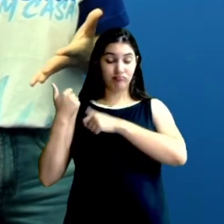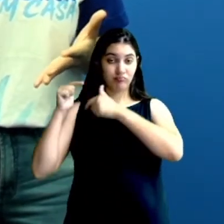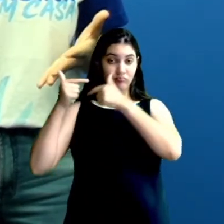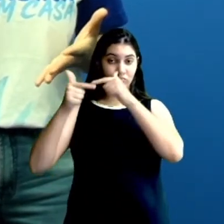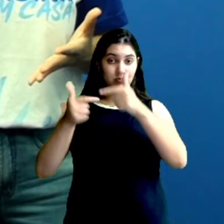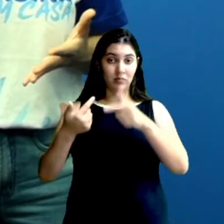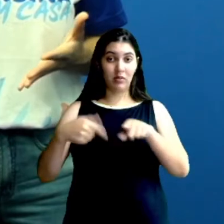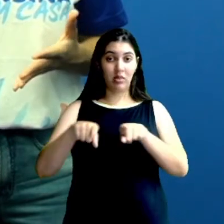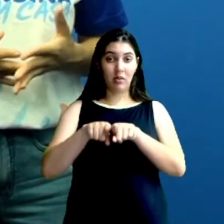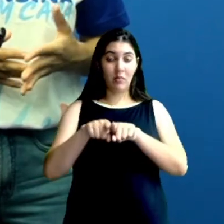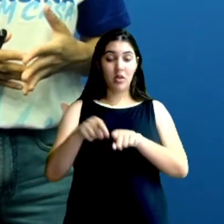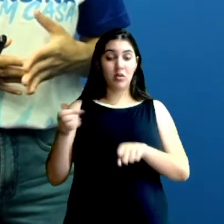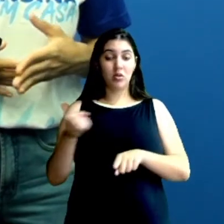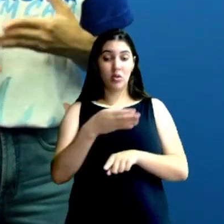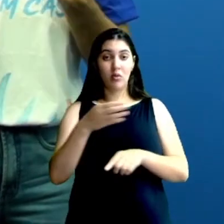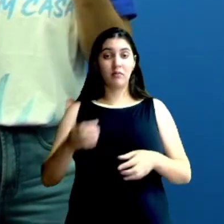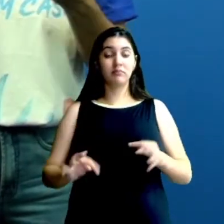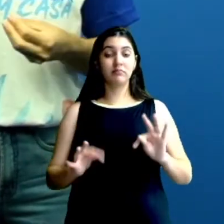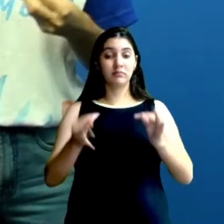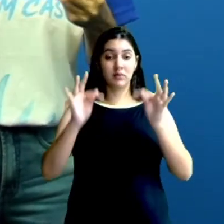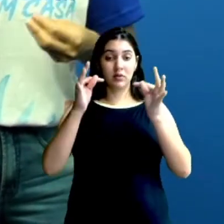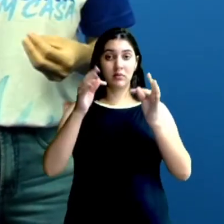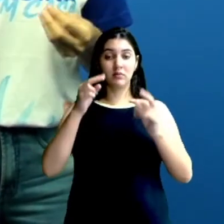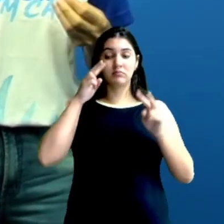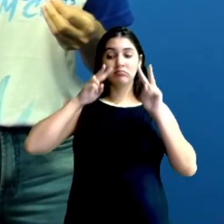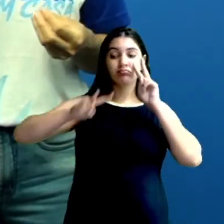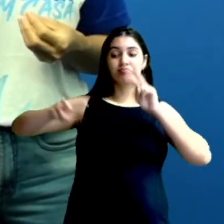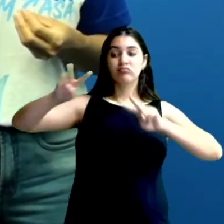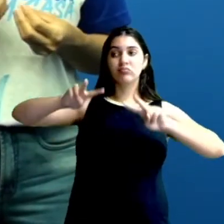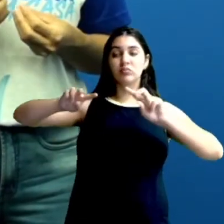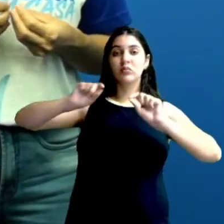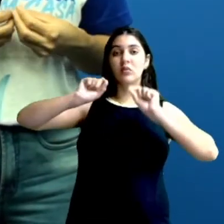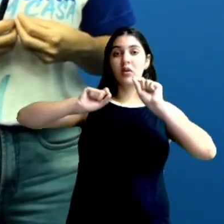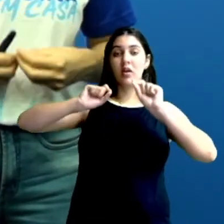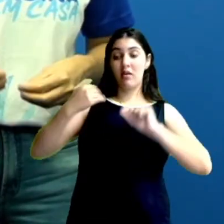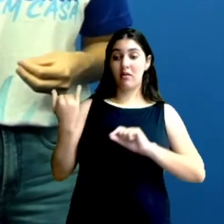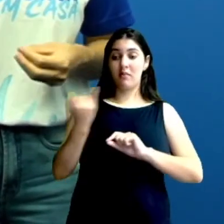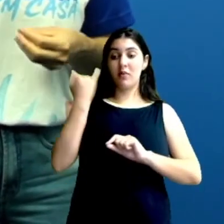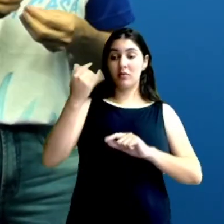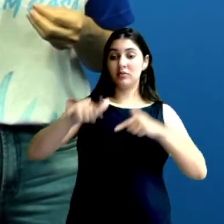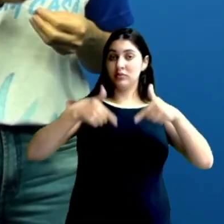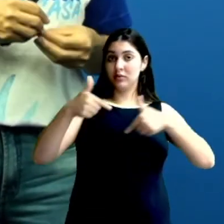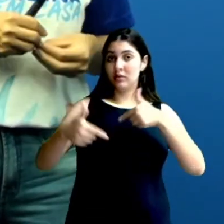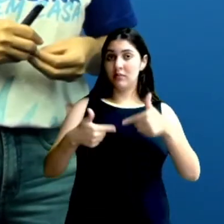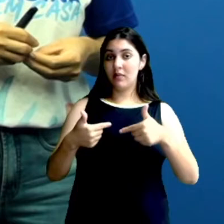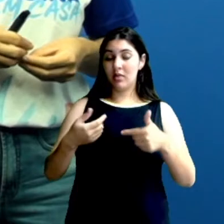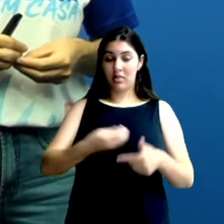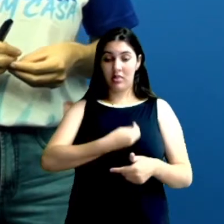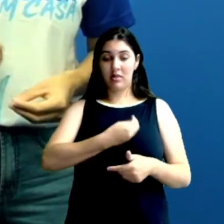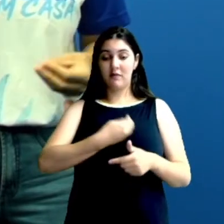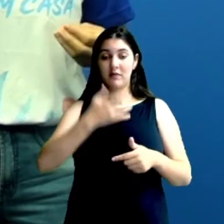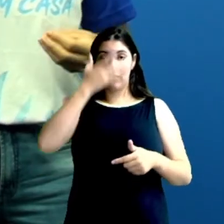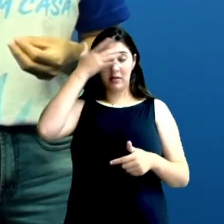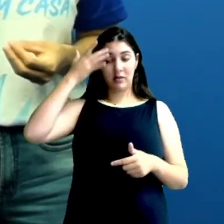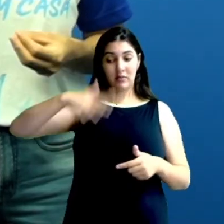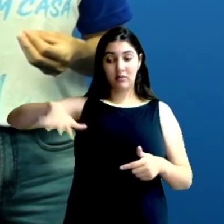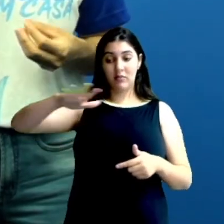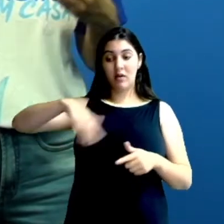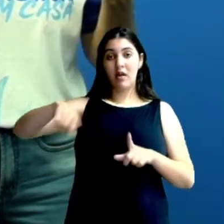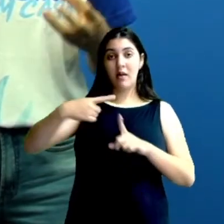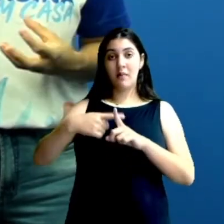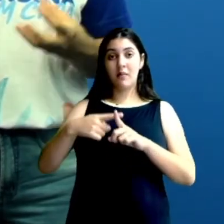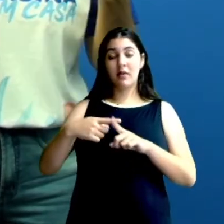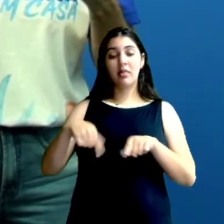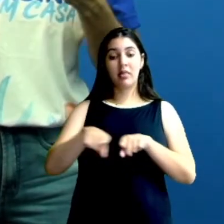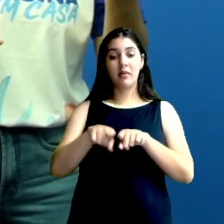com o advento de novas tecnologias, a gente vai observar que a importância do trabalho na vida das pessoas é porque ele